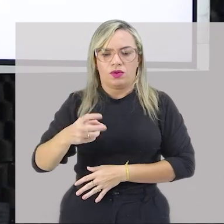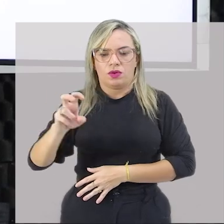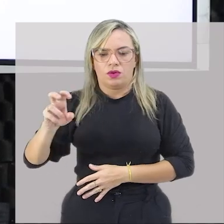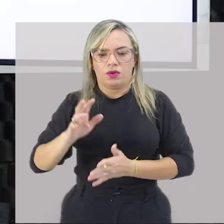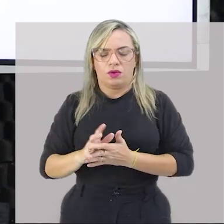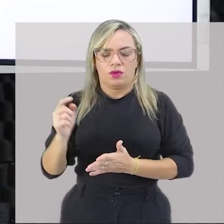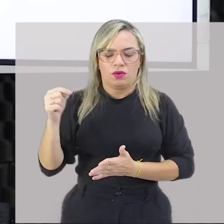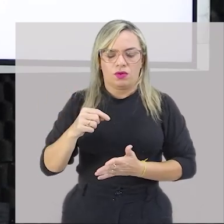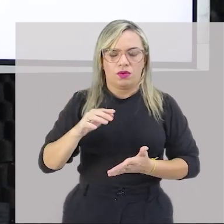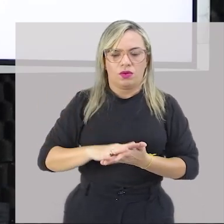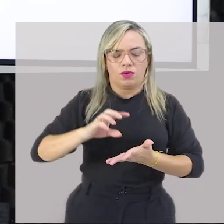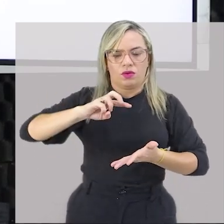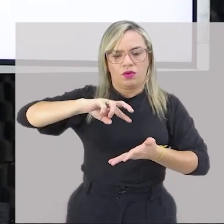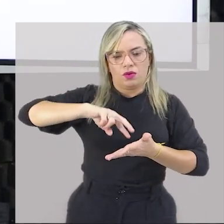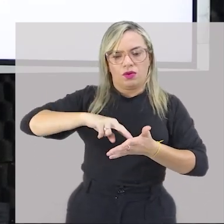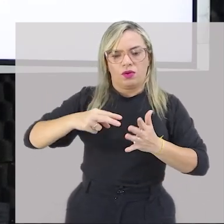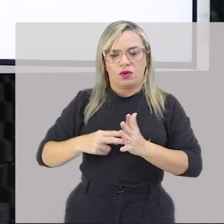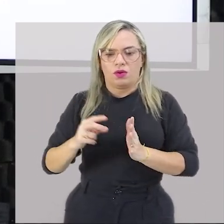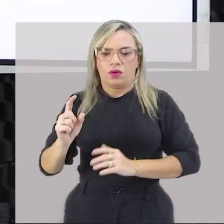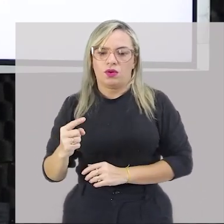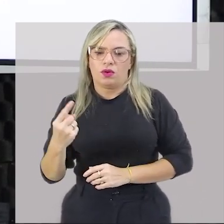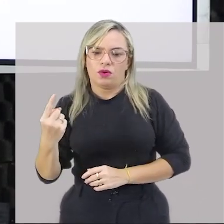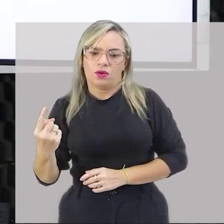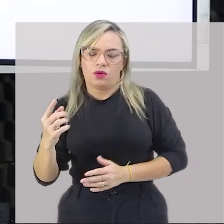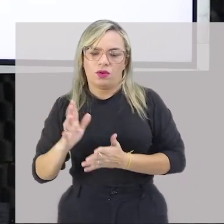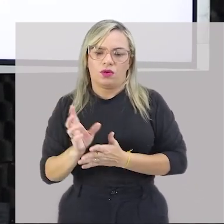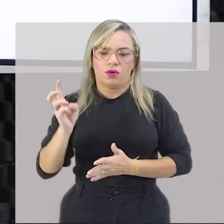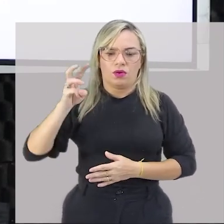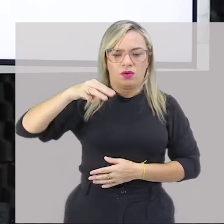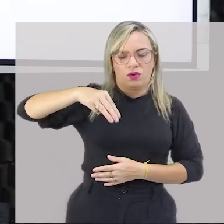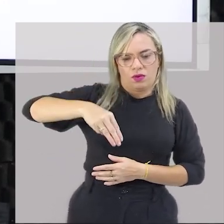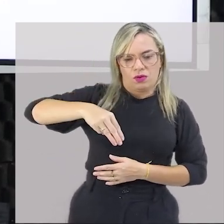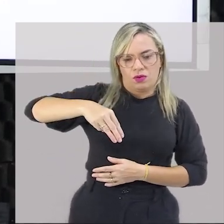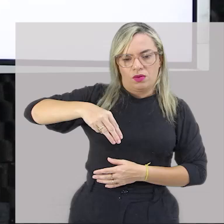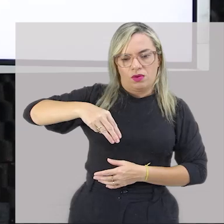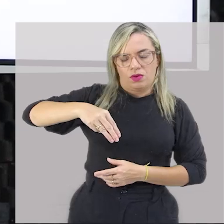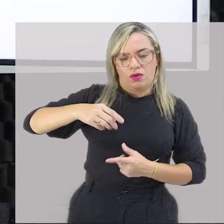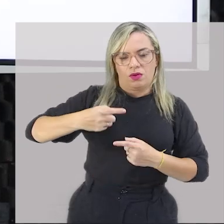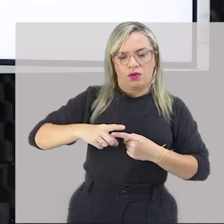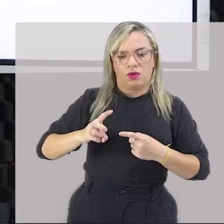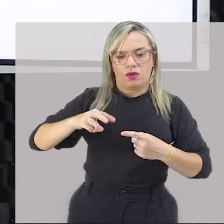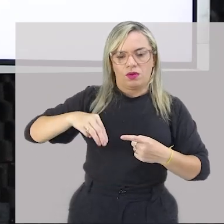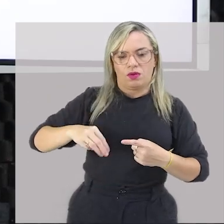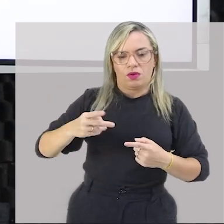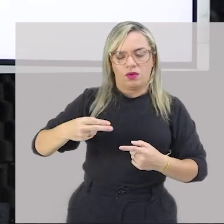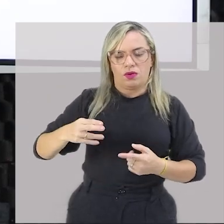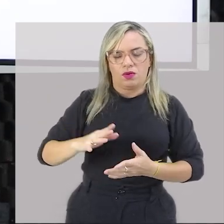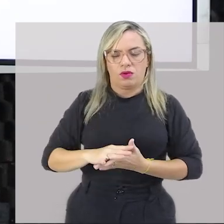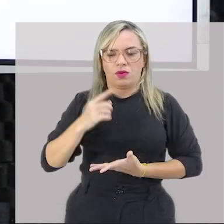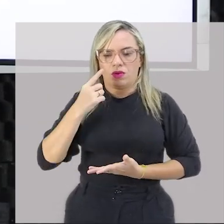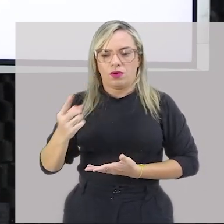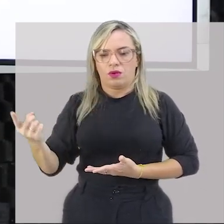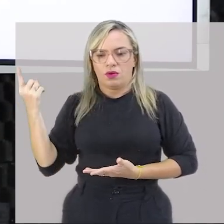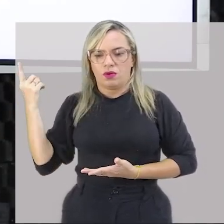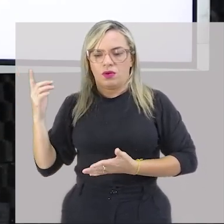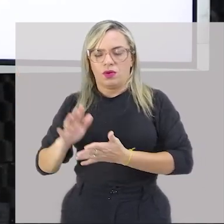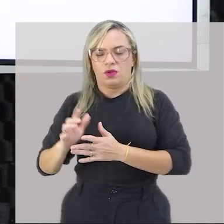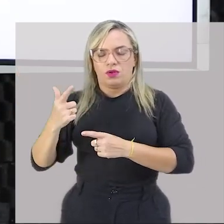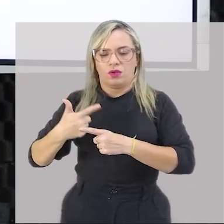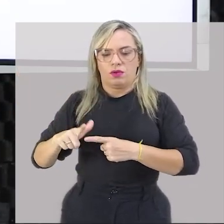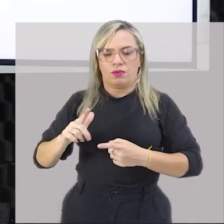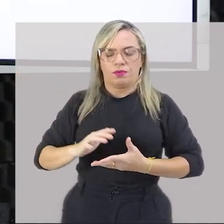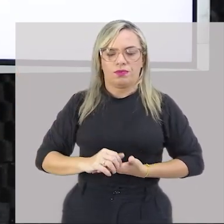o Mzinho? É 1. Logo, ó, o Mzão dividido por Mzinho, que essa razão aqui,